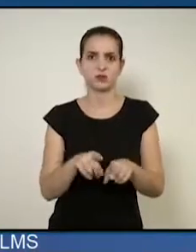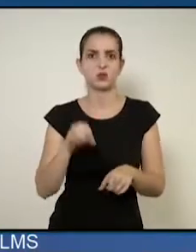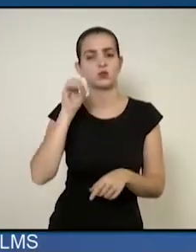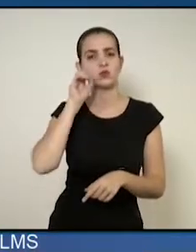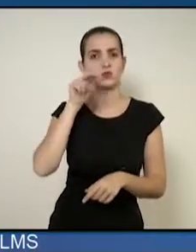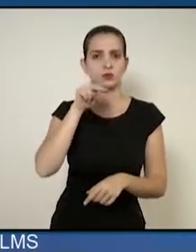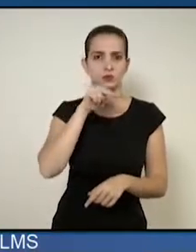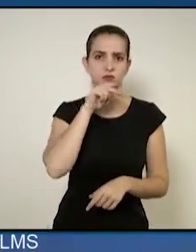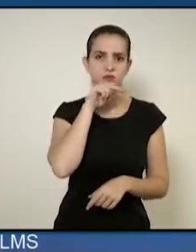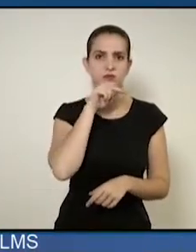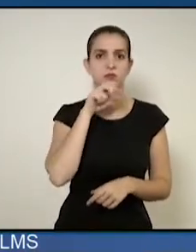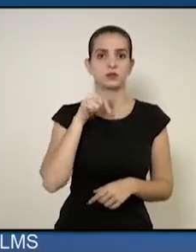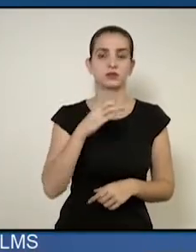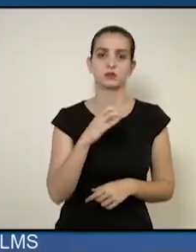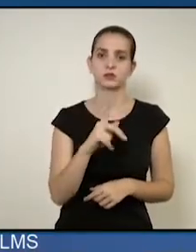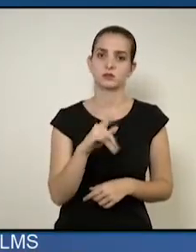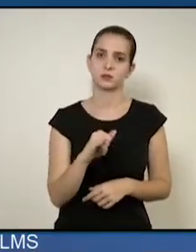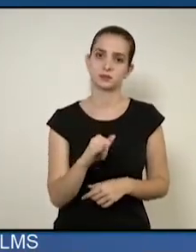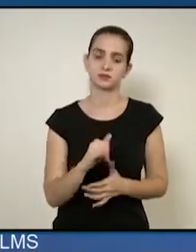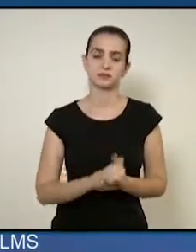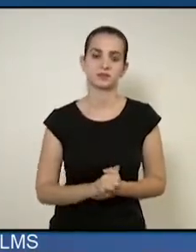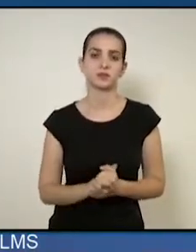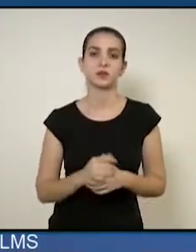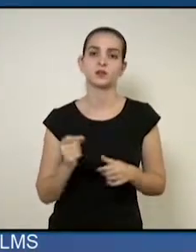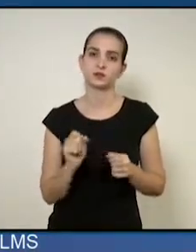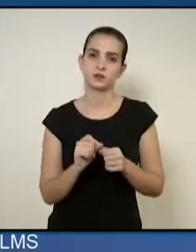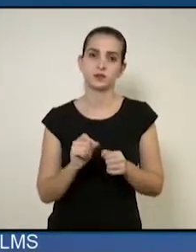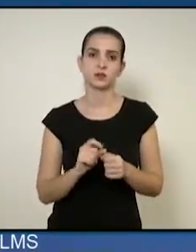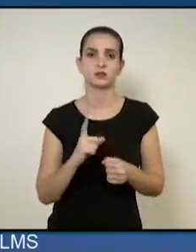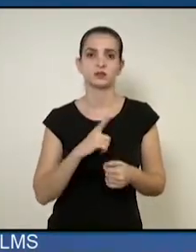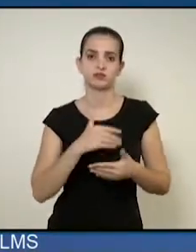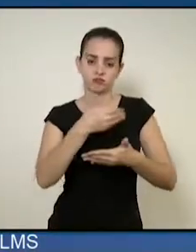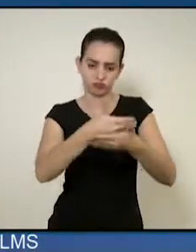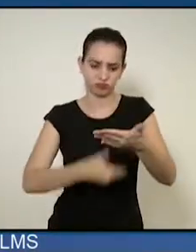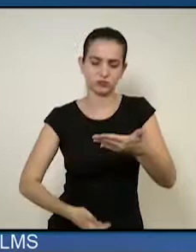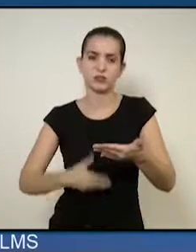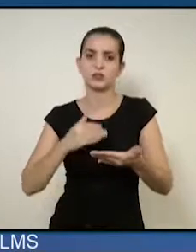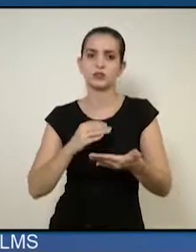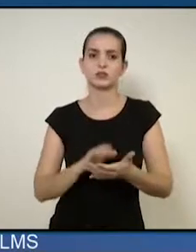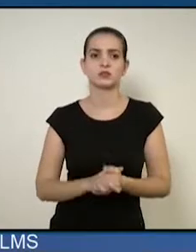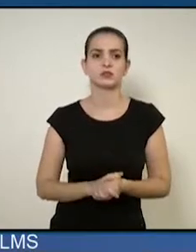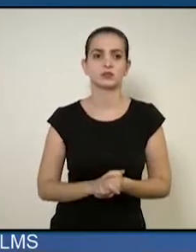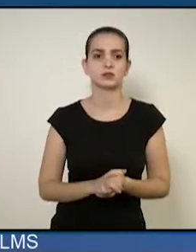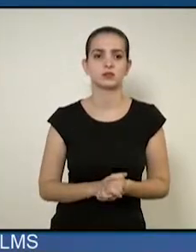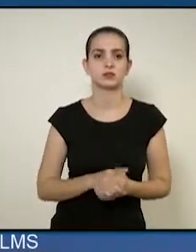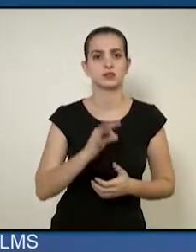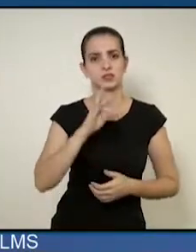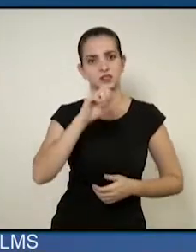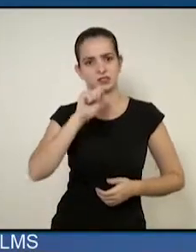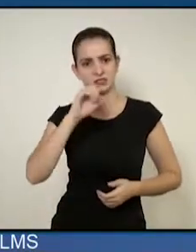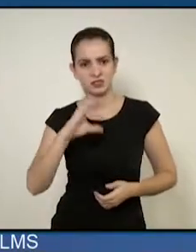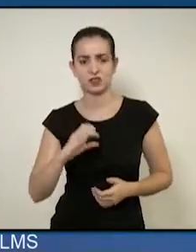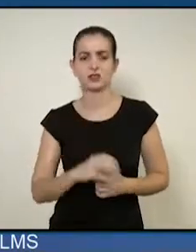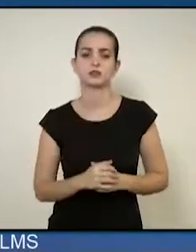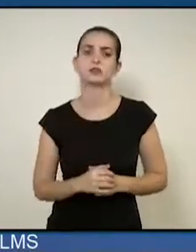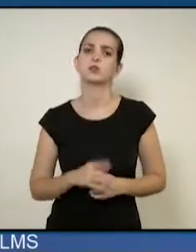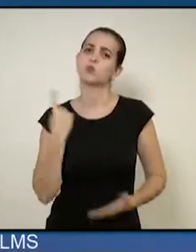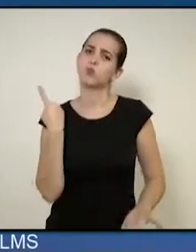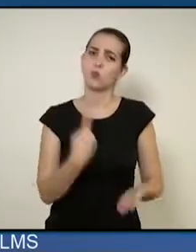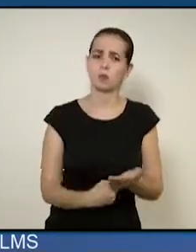Mato nessa CPI. Fizemos um termo de ajustamento de conduta, um